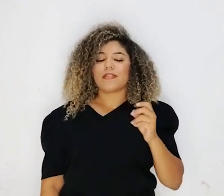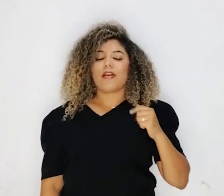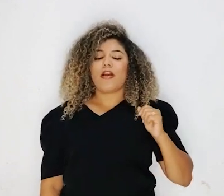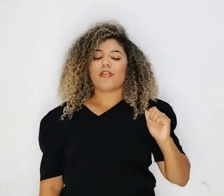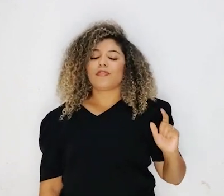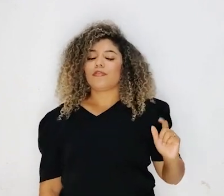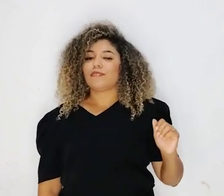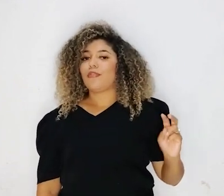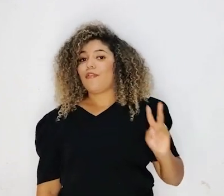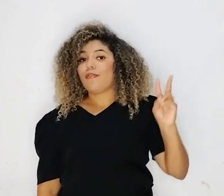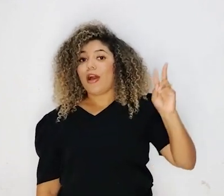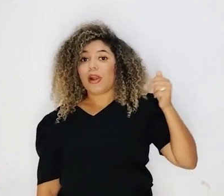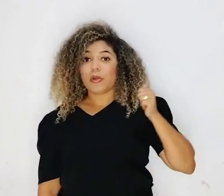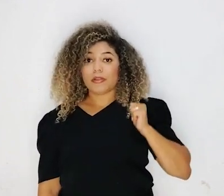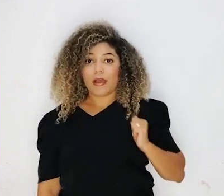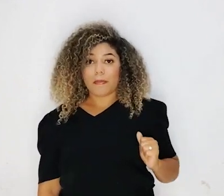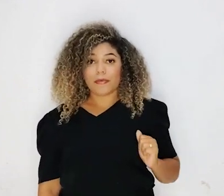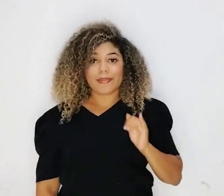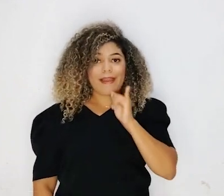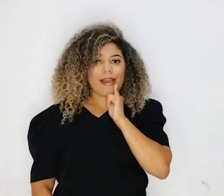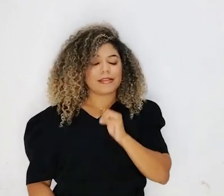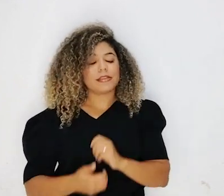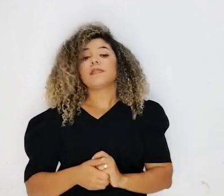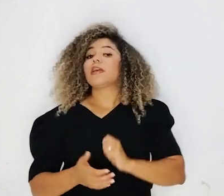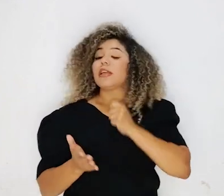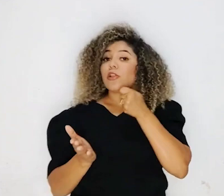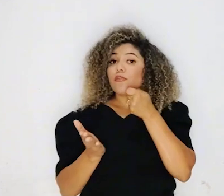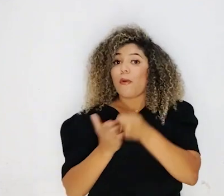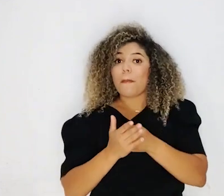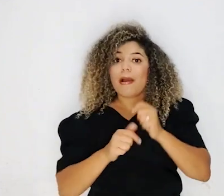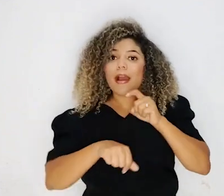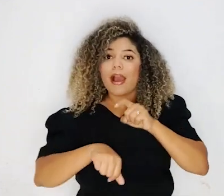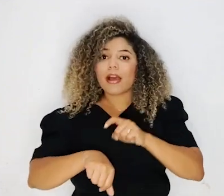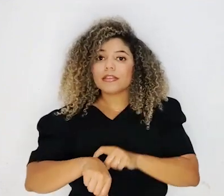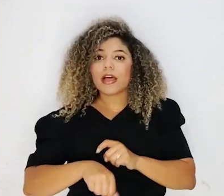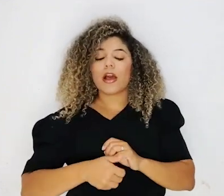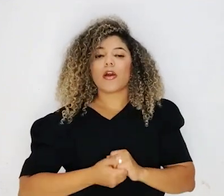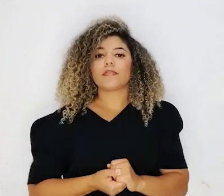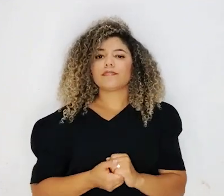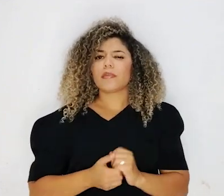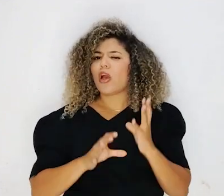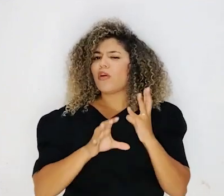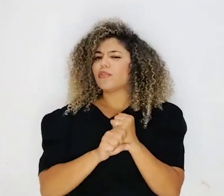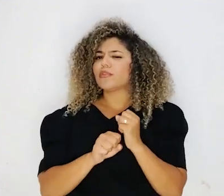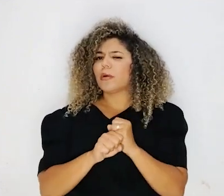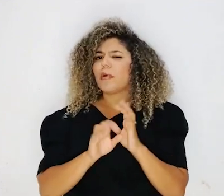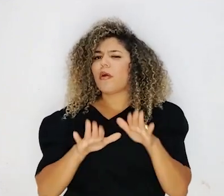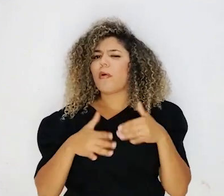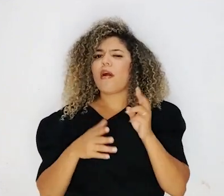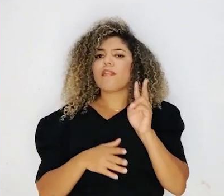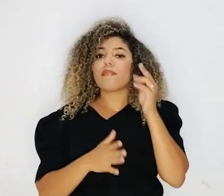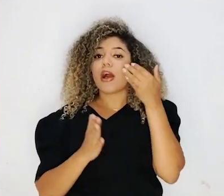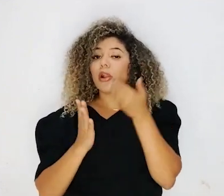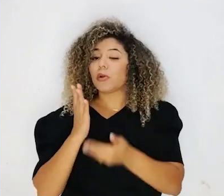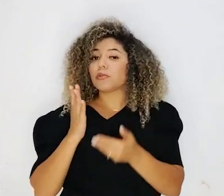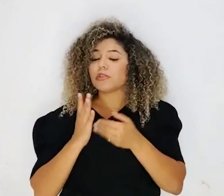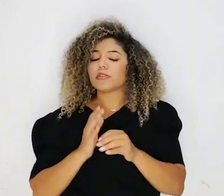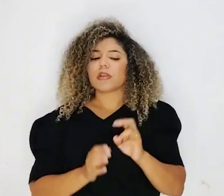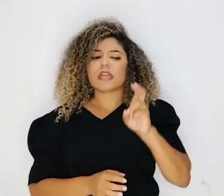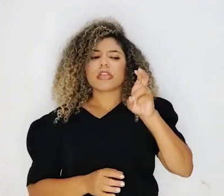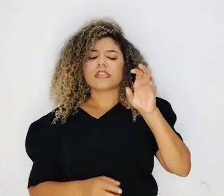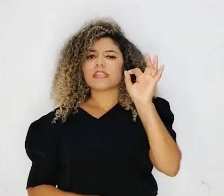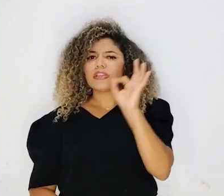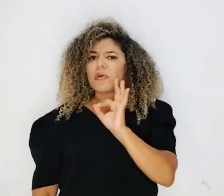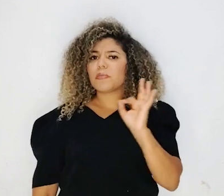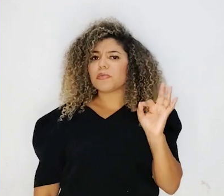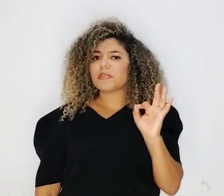total da bolsa. Ou seja, se a gente for pagar de uma vez só, vamos calcular aqui o valor do desconto. Calcular